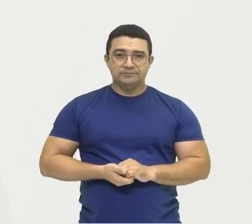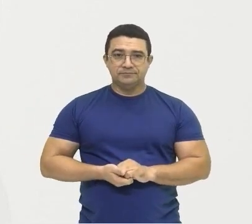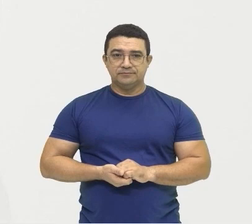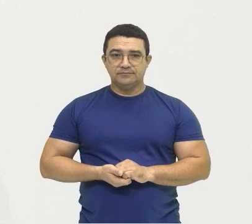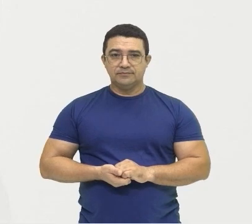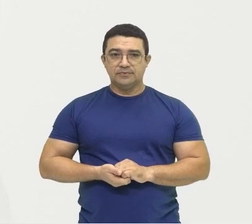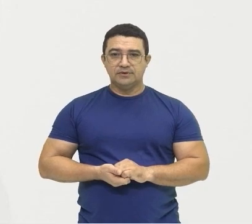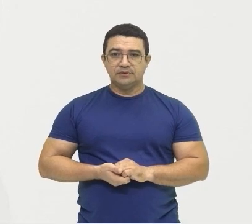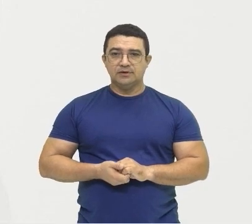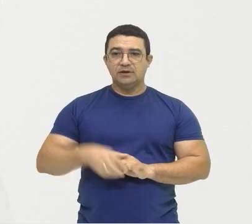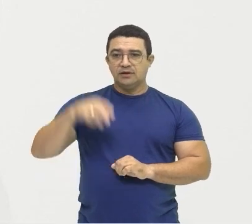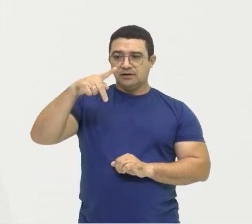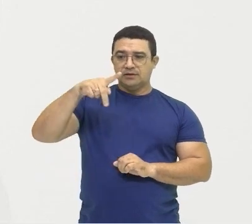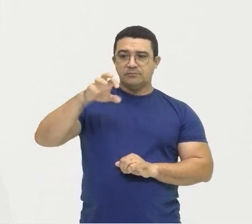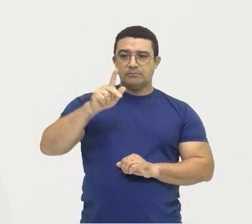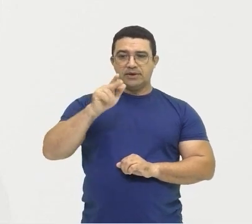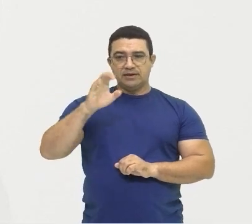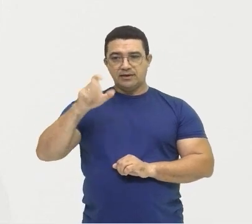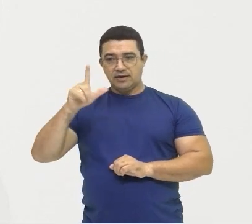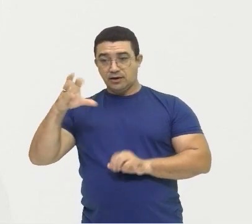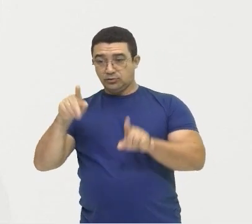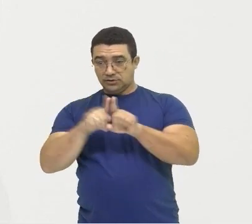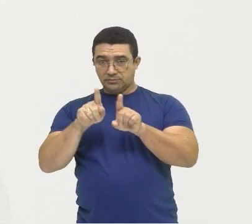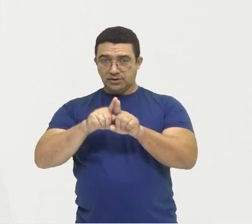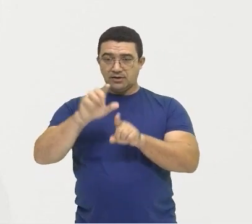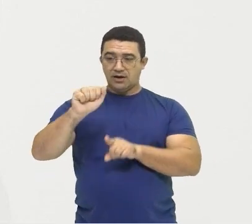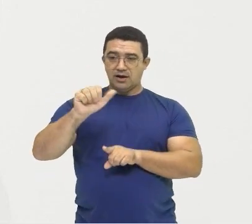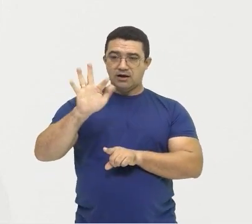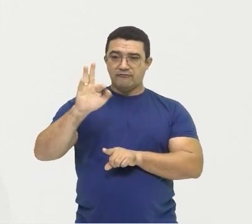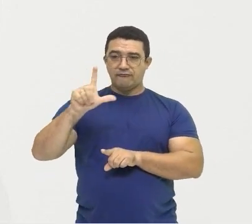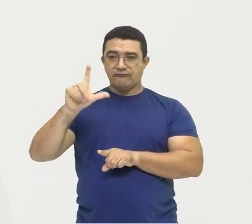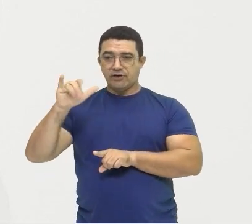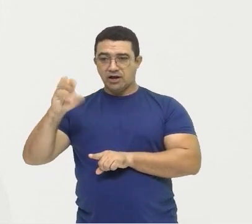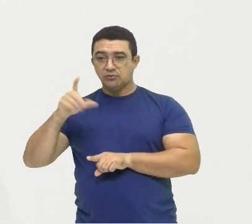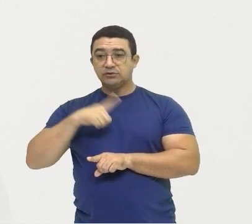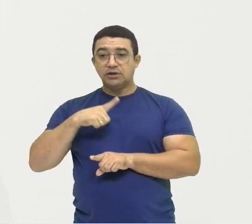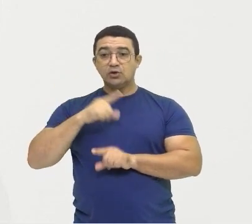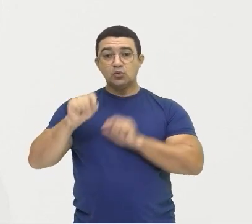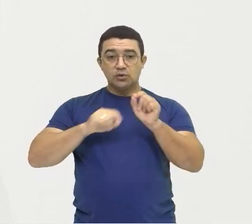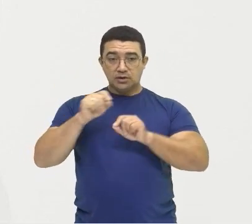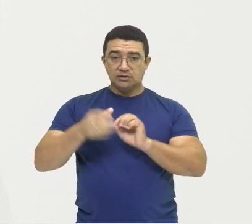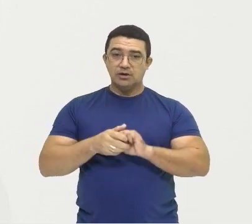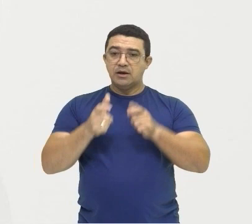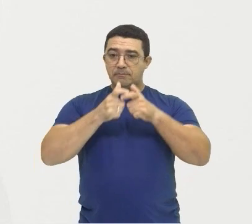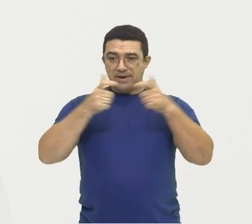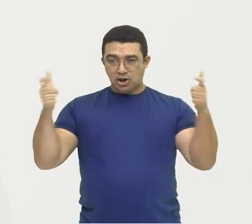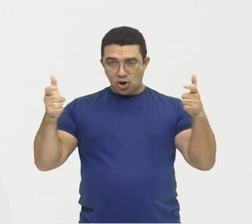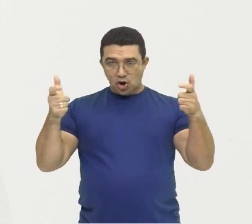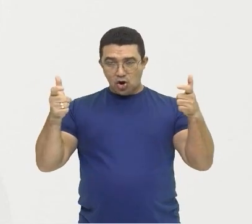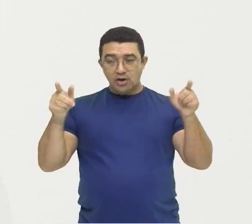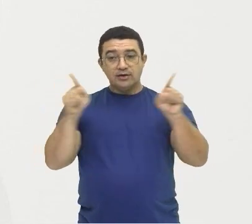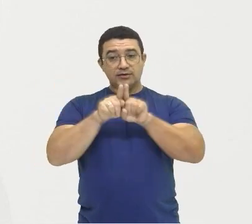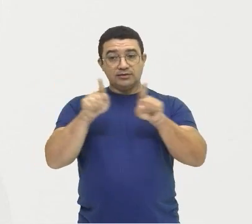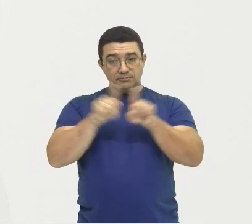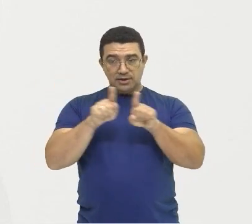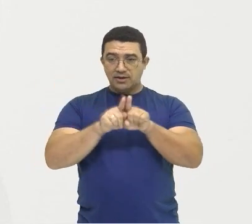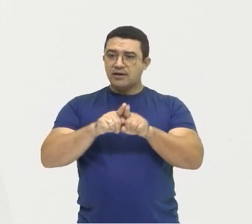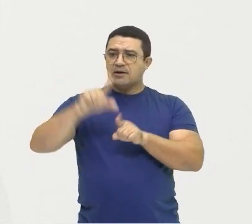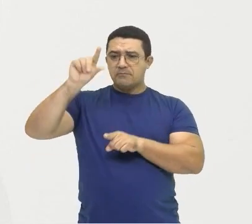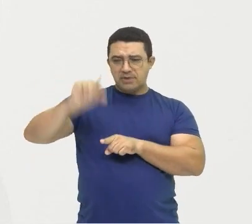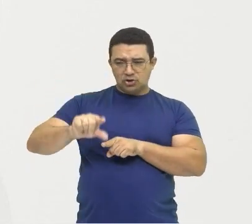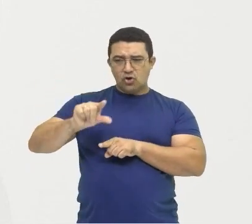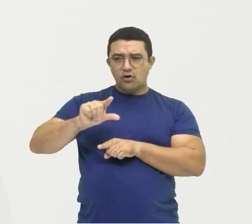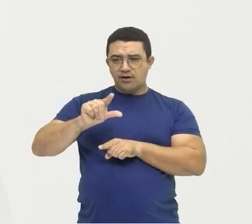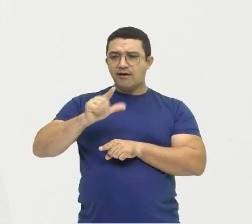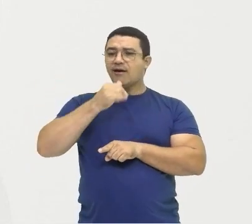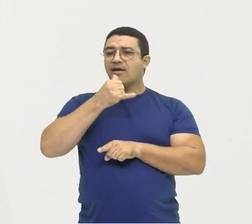No periélio e afélio, respectivamente. O que nós temos? Maior e menor energia potencial? Está